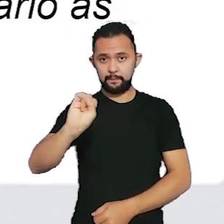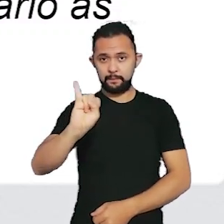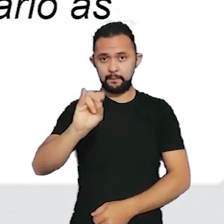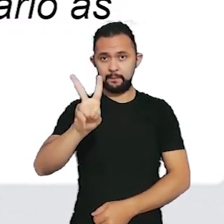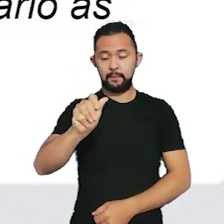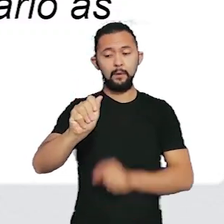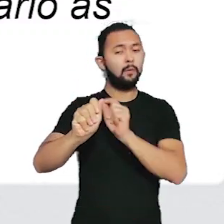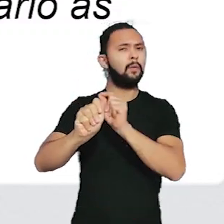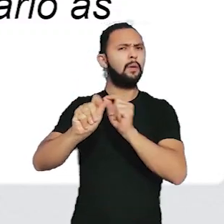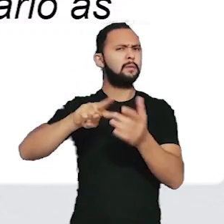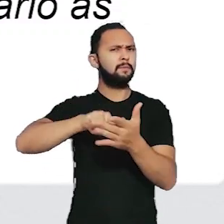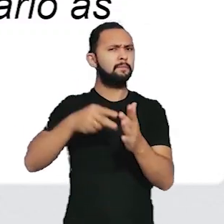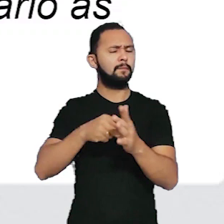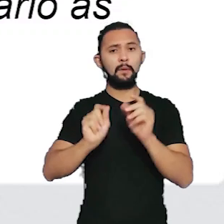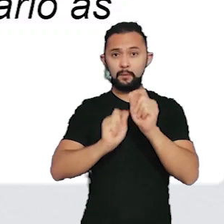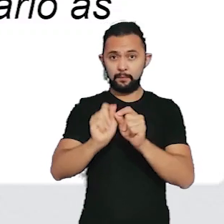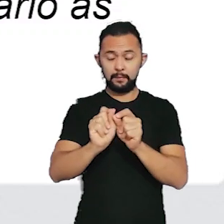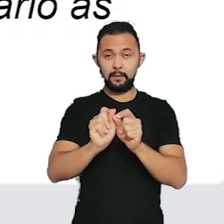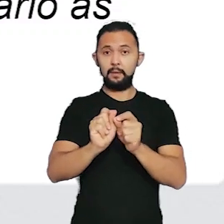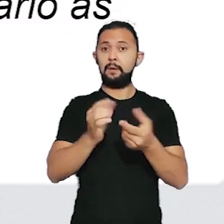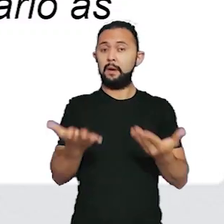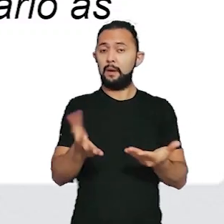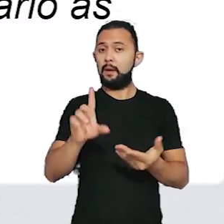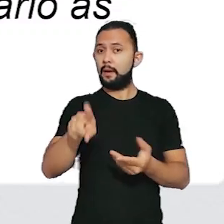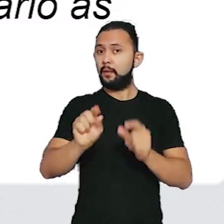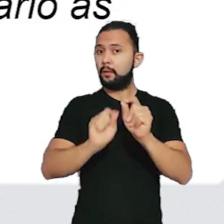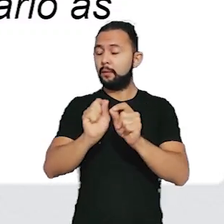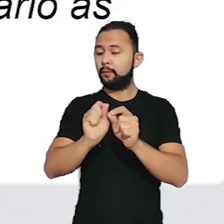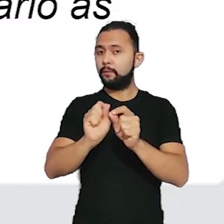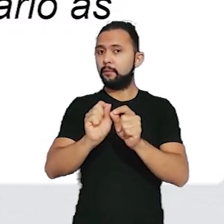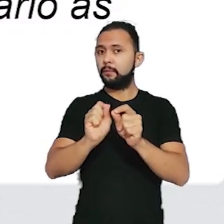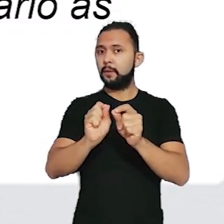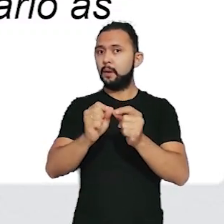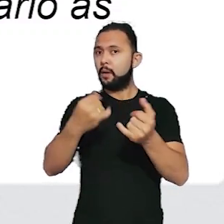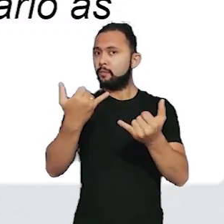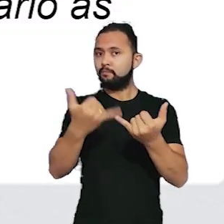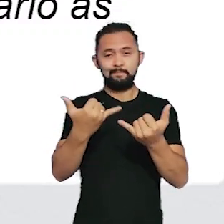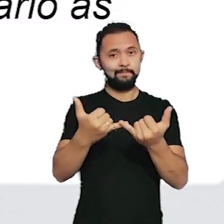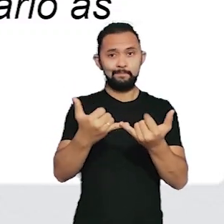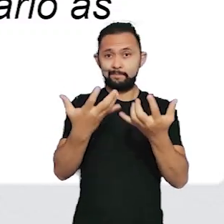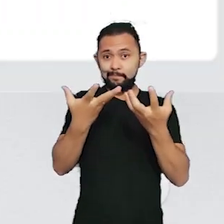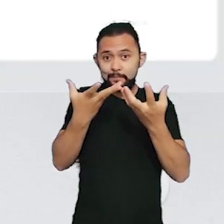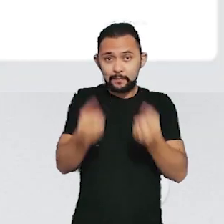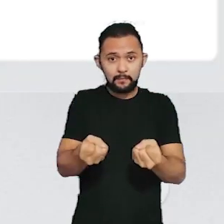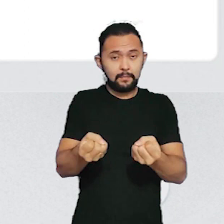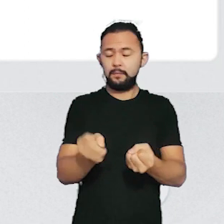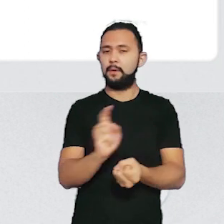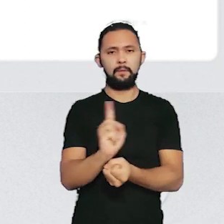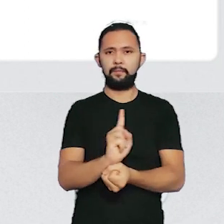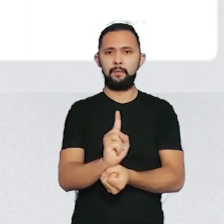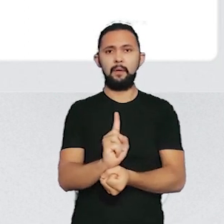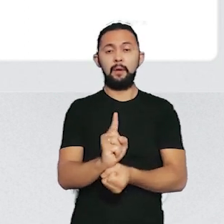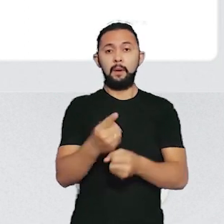de concessão. O que é uma concessão? É algo que não vai estar de acordo, tá? Eu costumo dizer